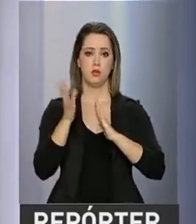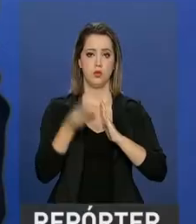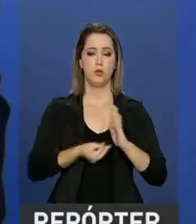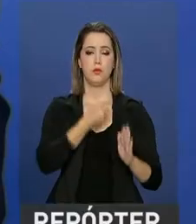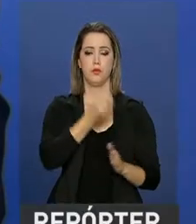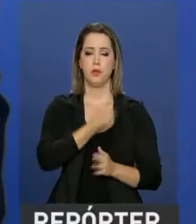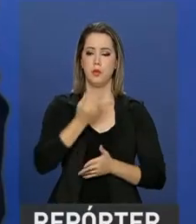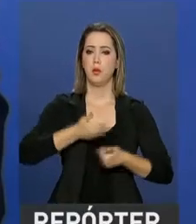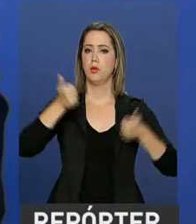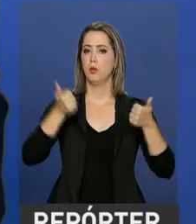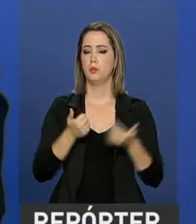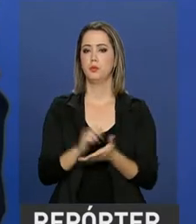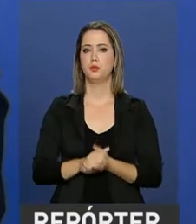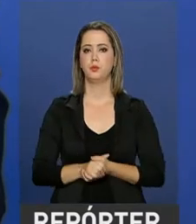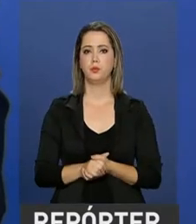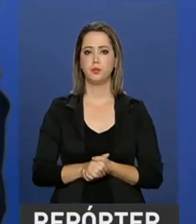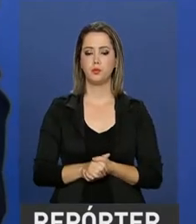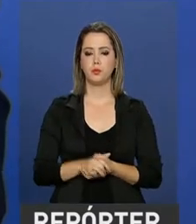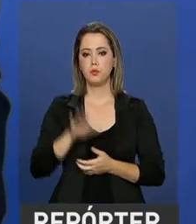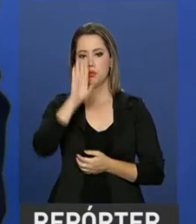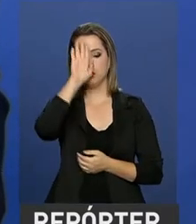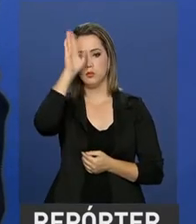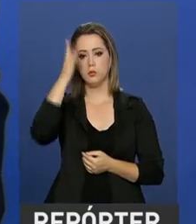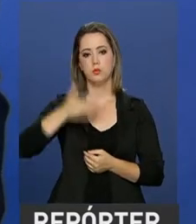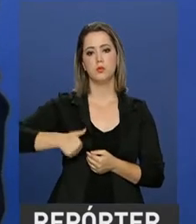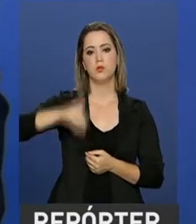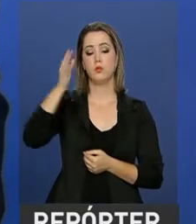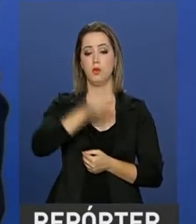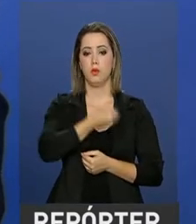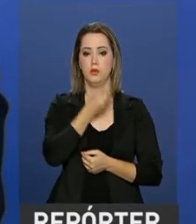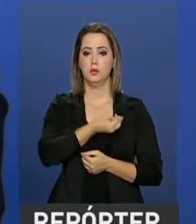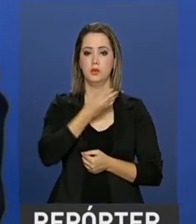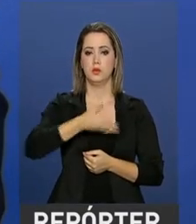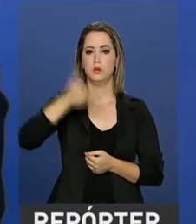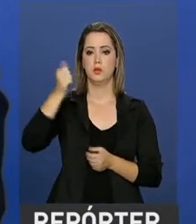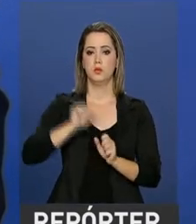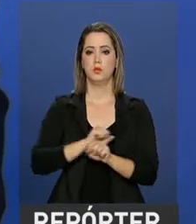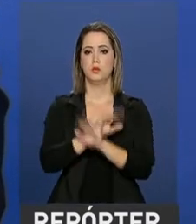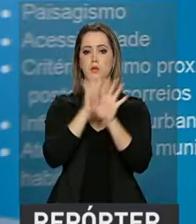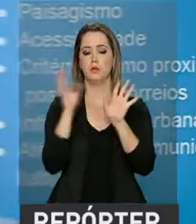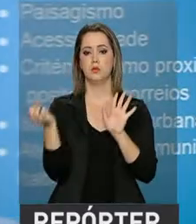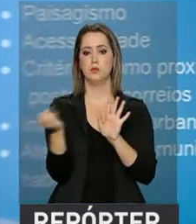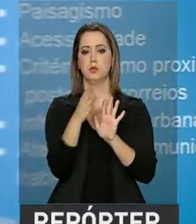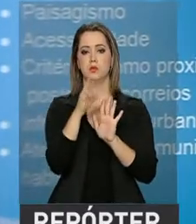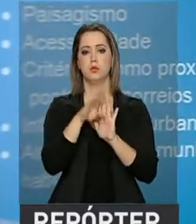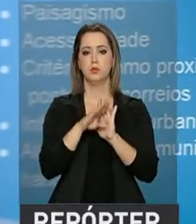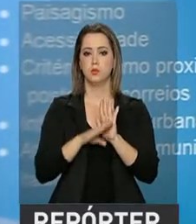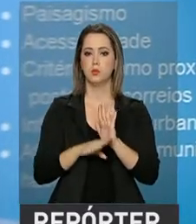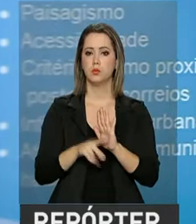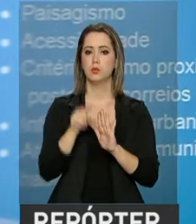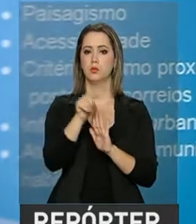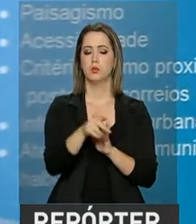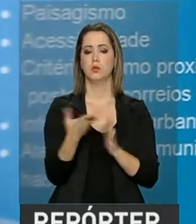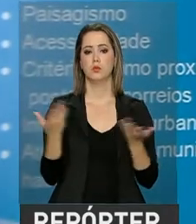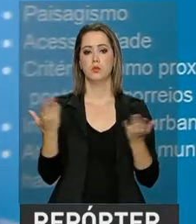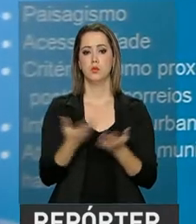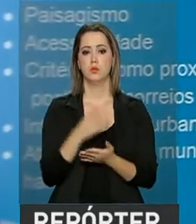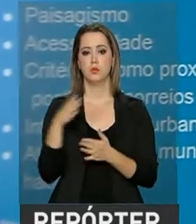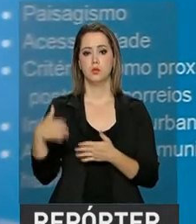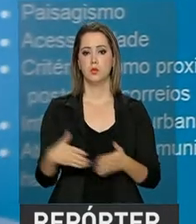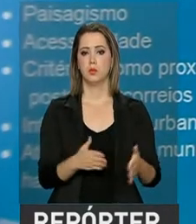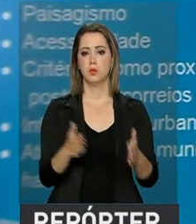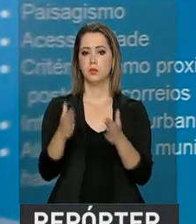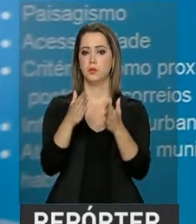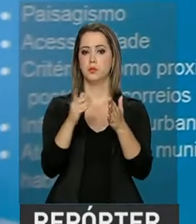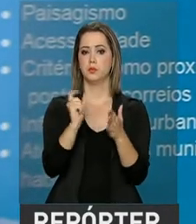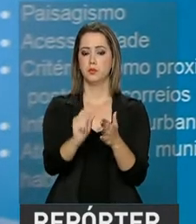vida. O princípio é mais qualidade de vida, transparência para os novos critérios. Na consolidação das ruas,